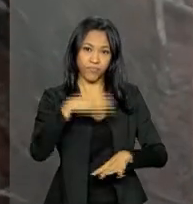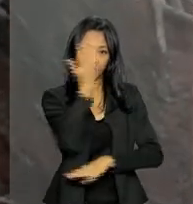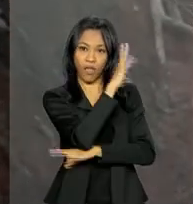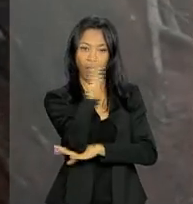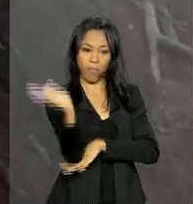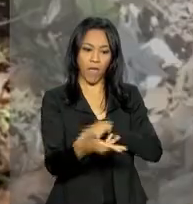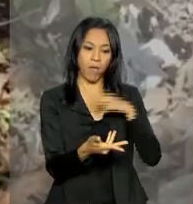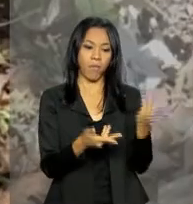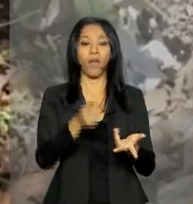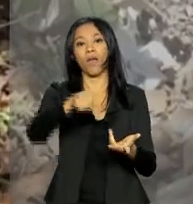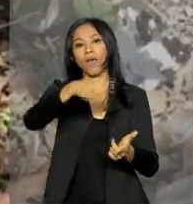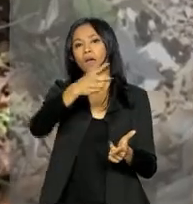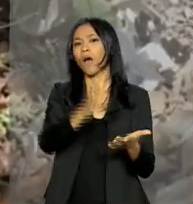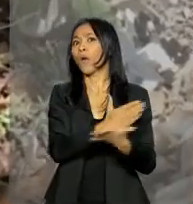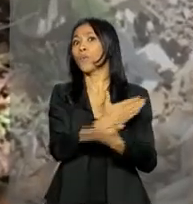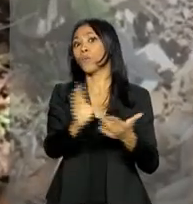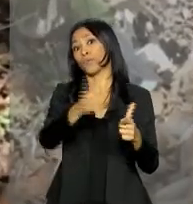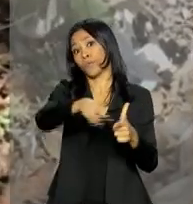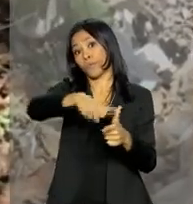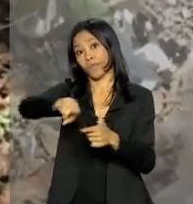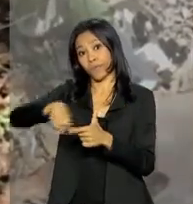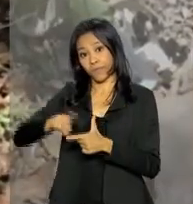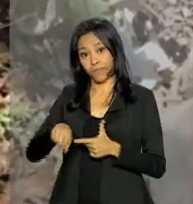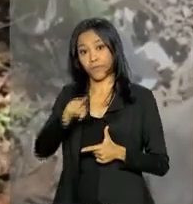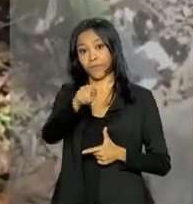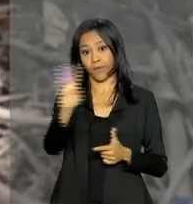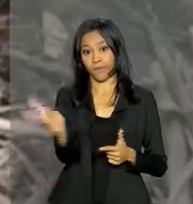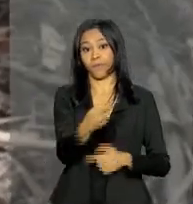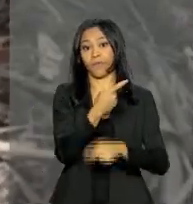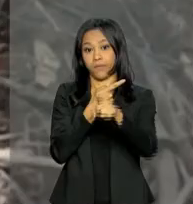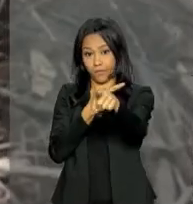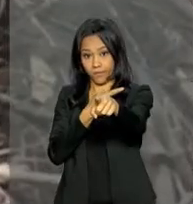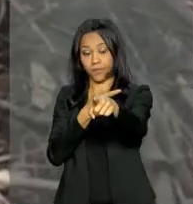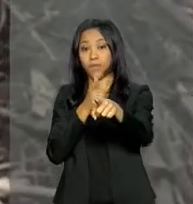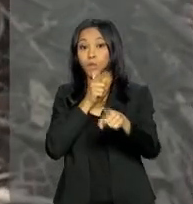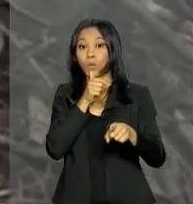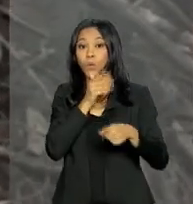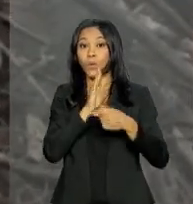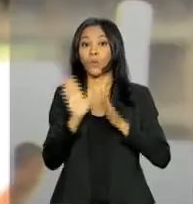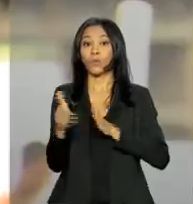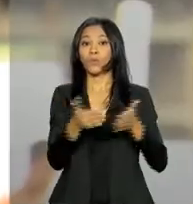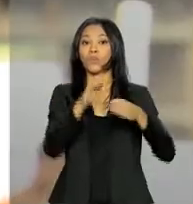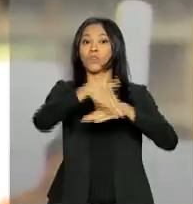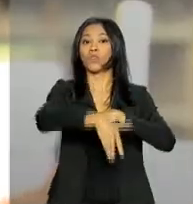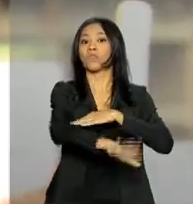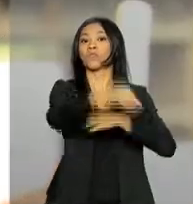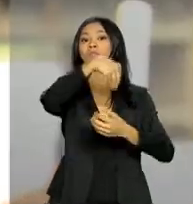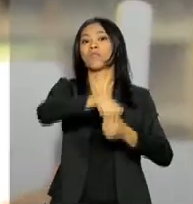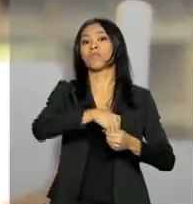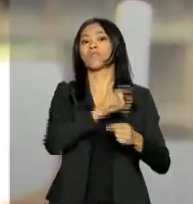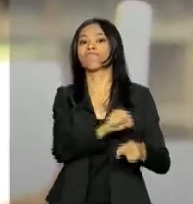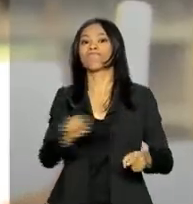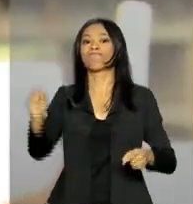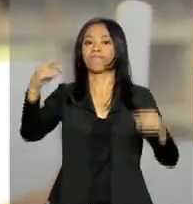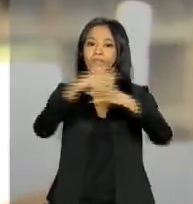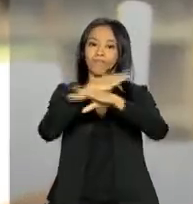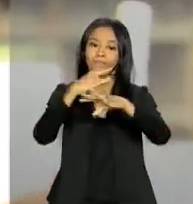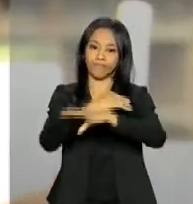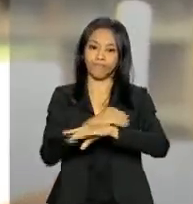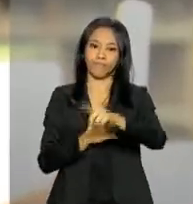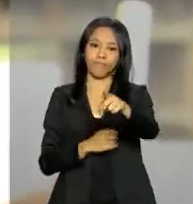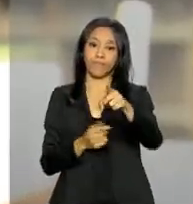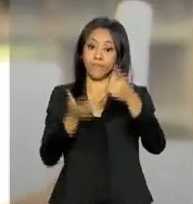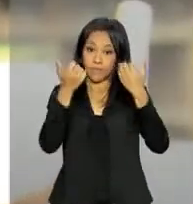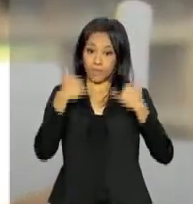alguns dos problemas que ameaçam civis que passam pelas cidades os rios urbanos eles têm importância nos